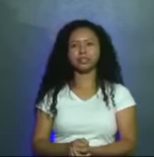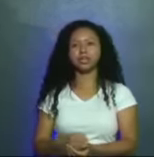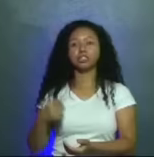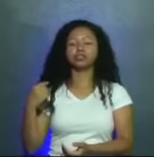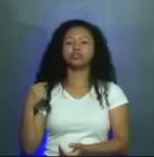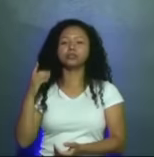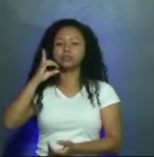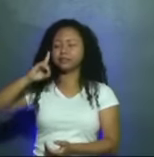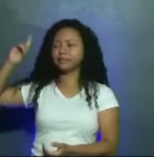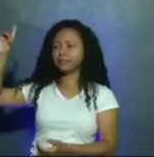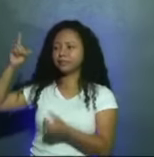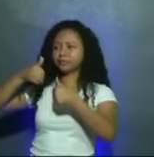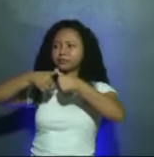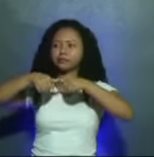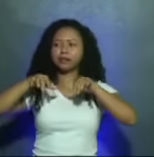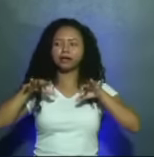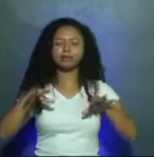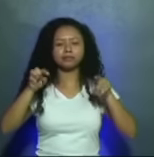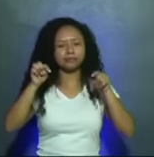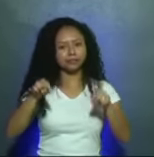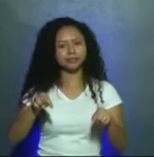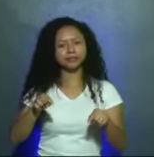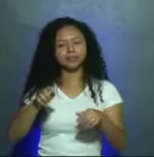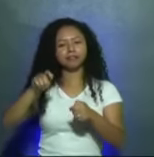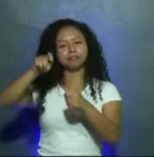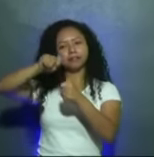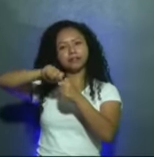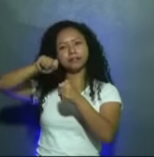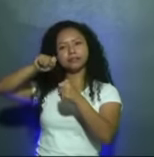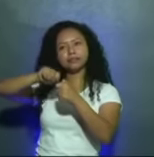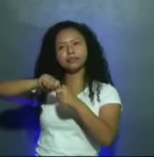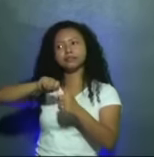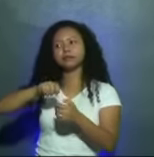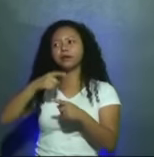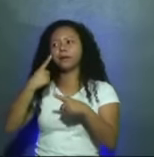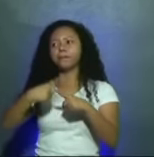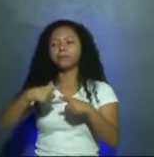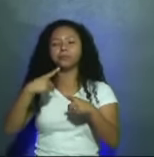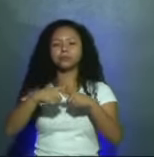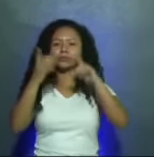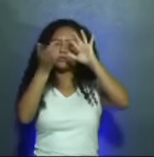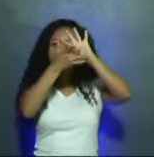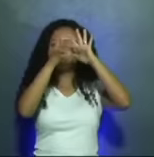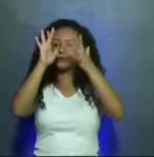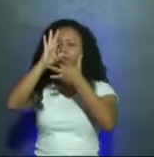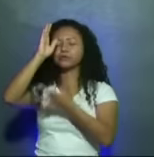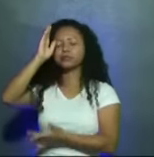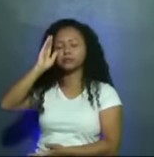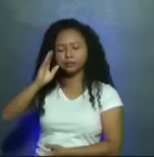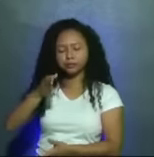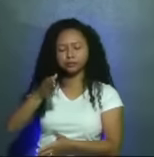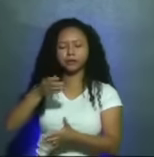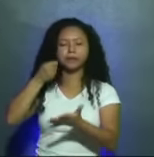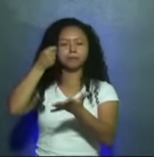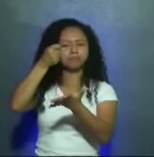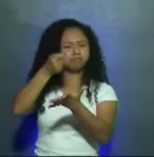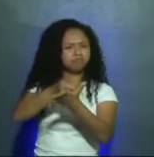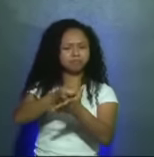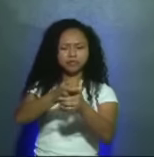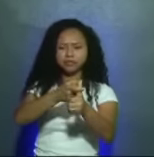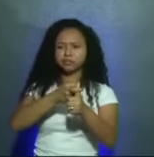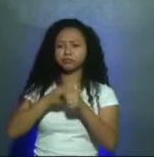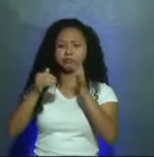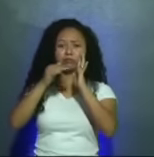está aqui. Ele está fazendo esse, porque Jesus já pagou o preço todo. Tudo já foi